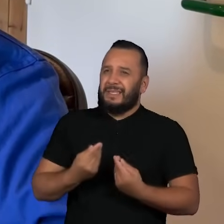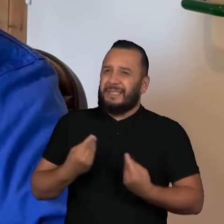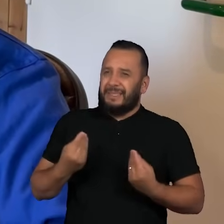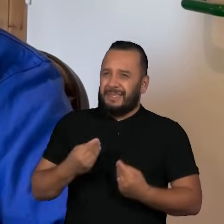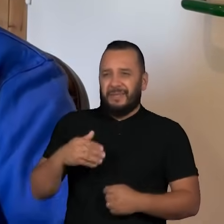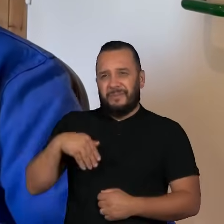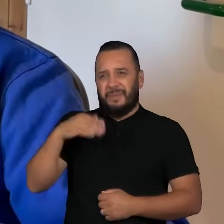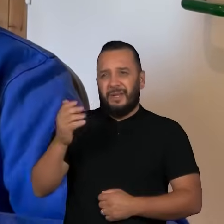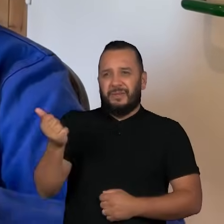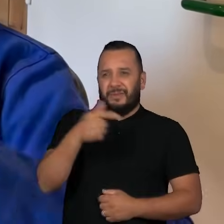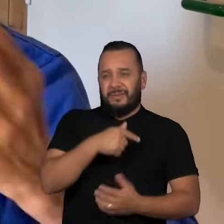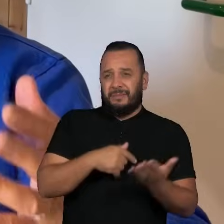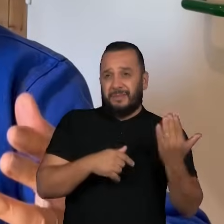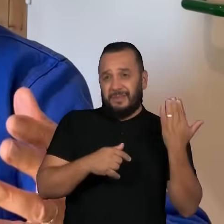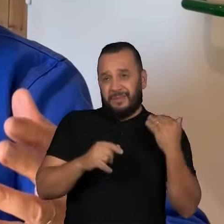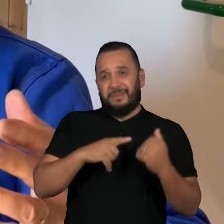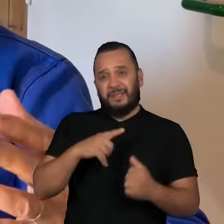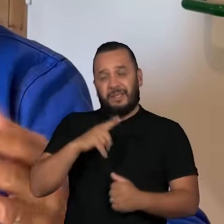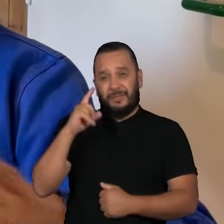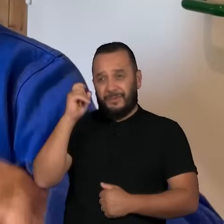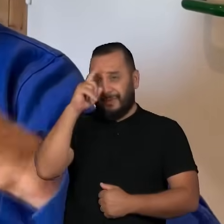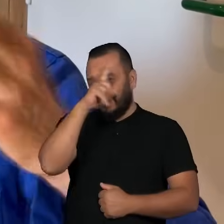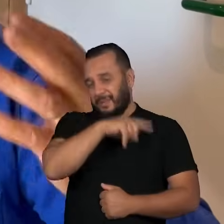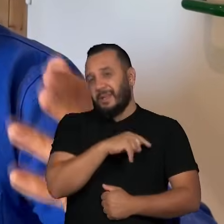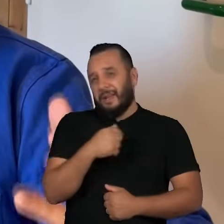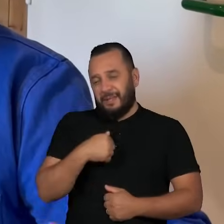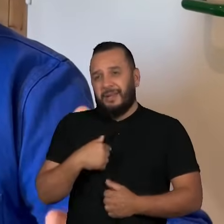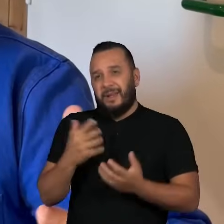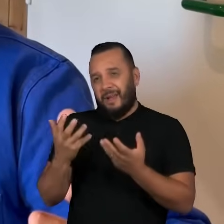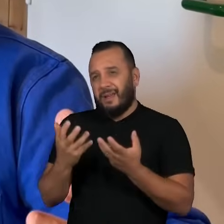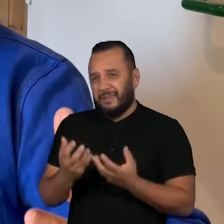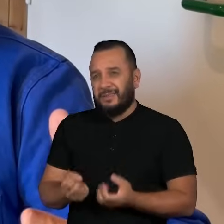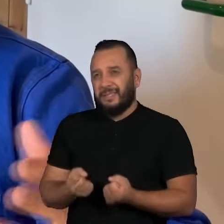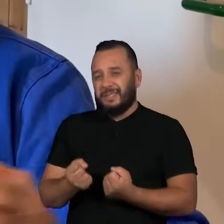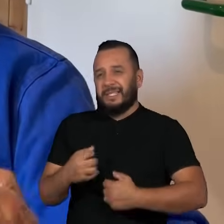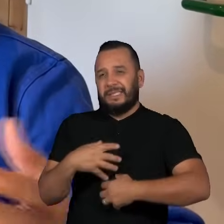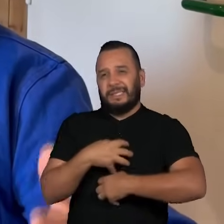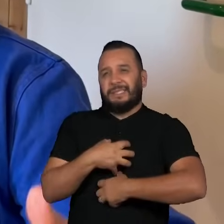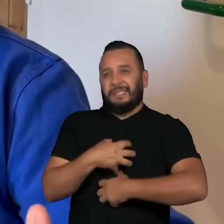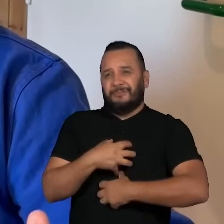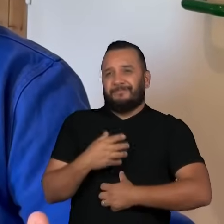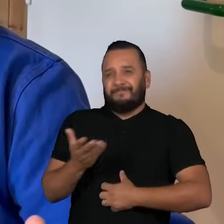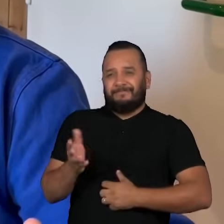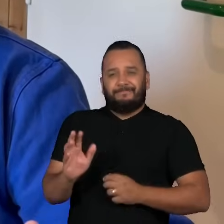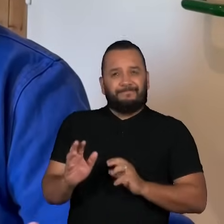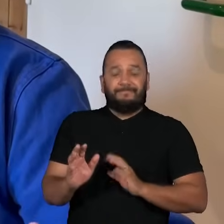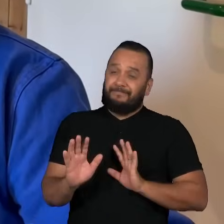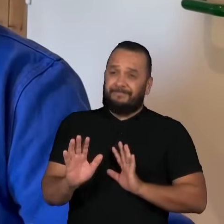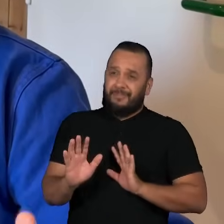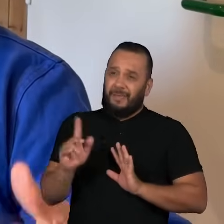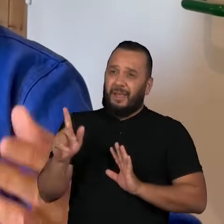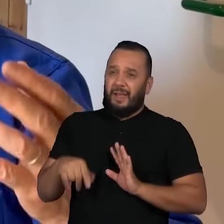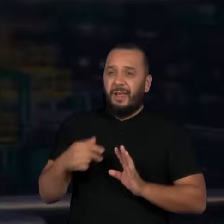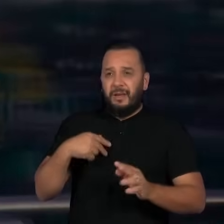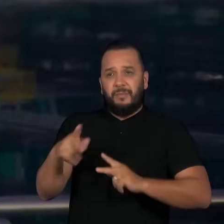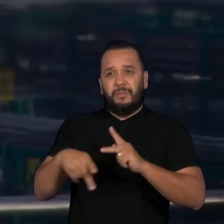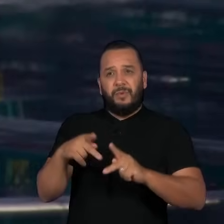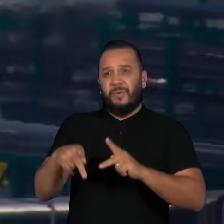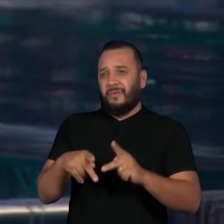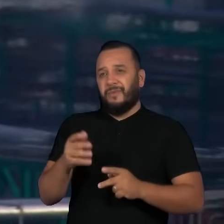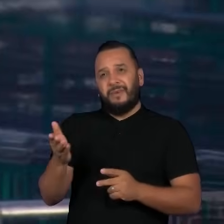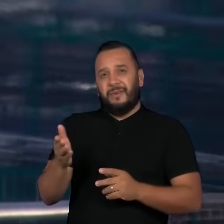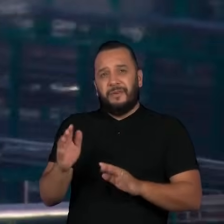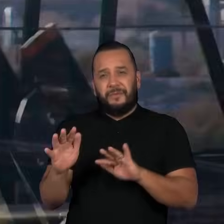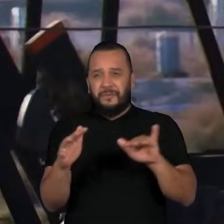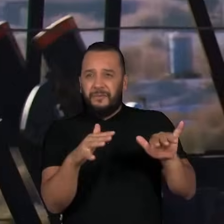antes, mas tenho muita dificuldade em aceitar essa indiferença total, indiferença da nossa civilização perante